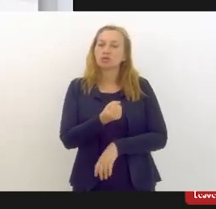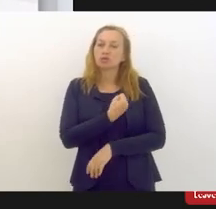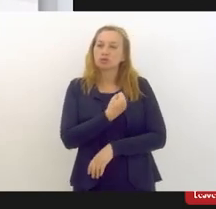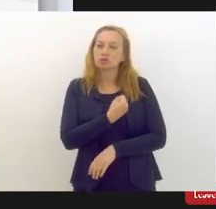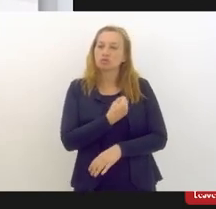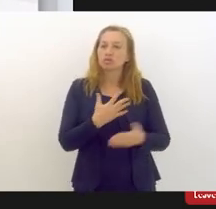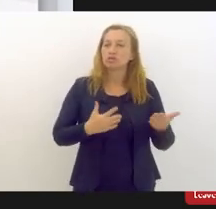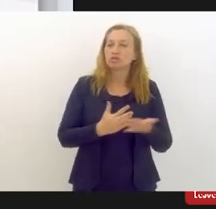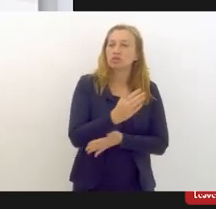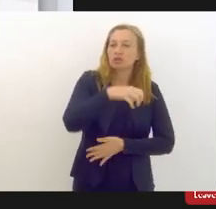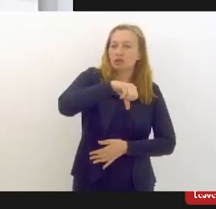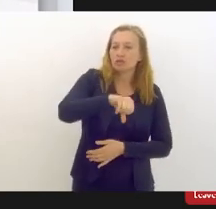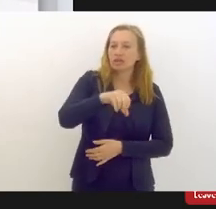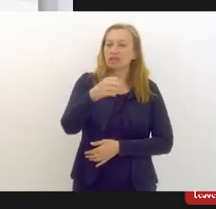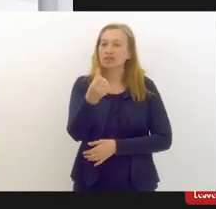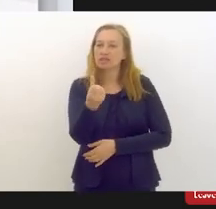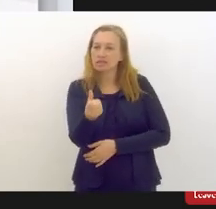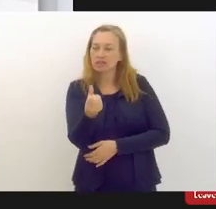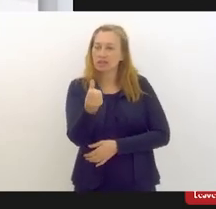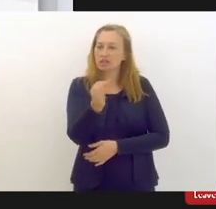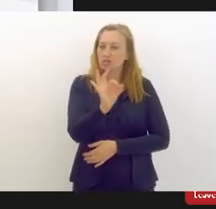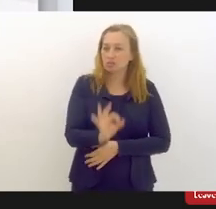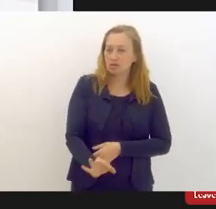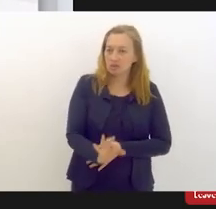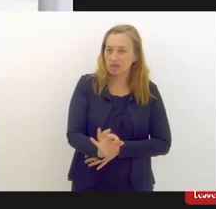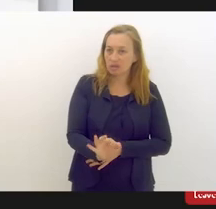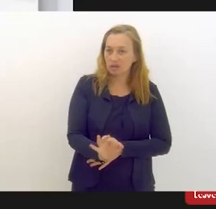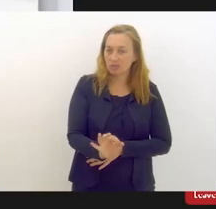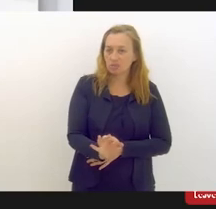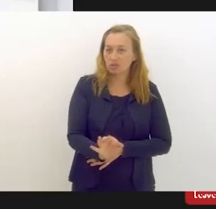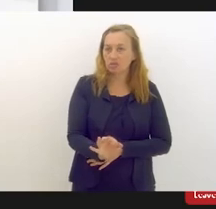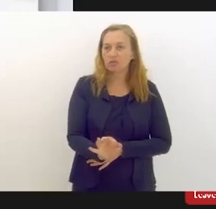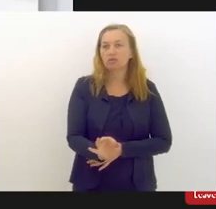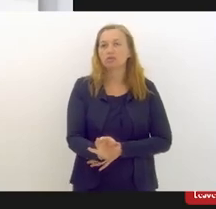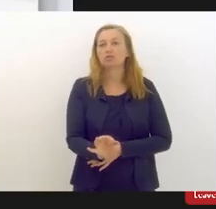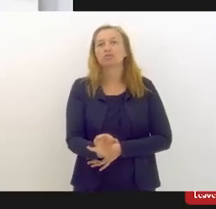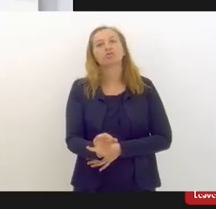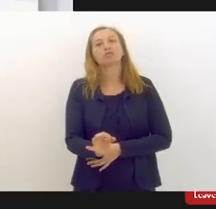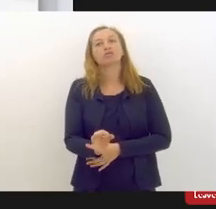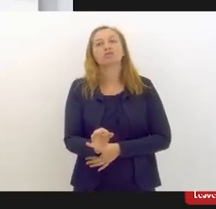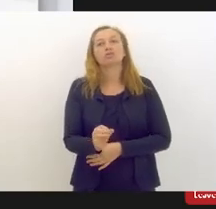de 96% para os anos finais e 92% para o médio,